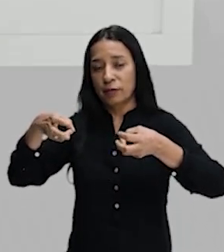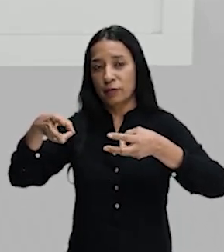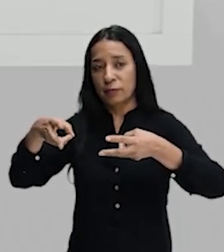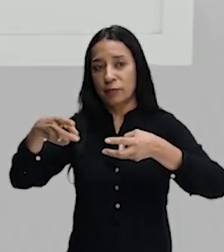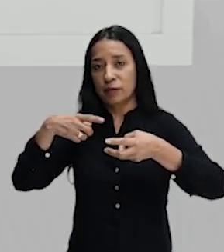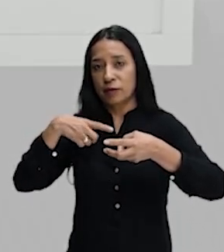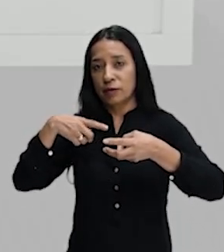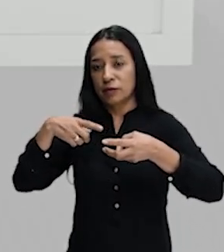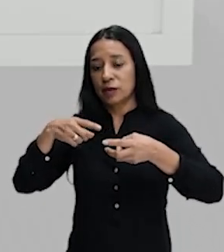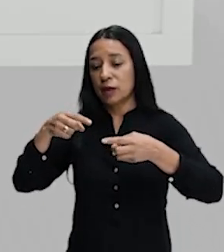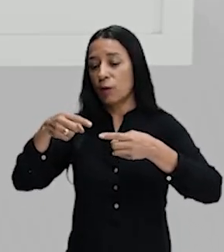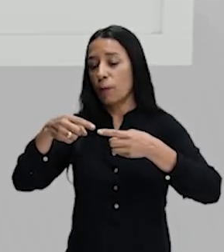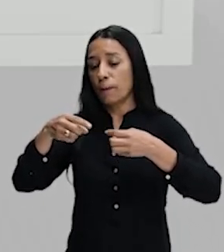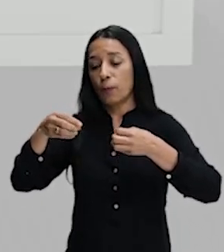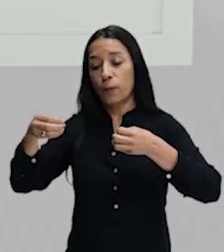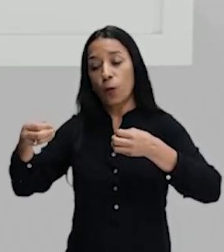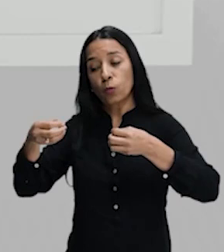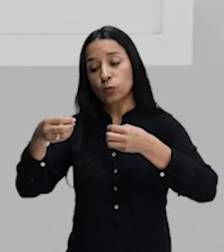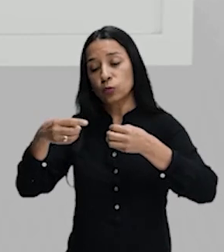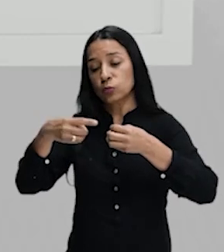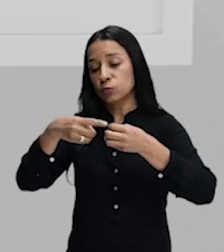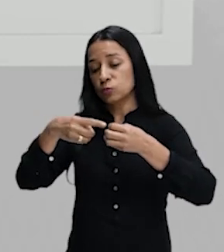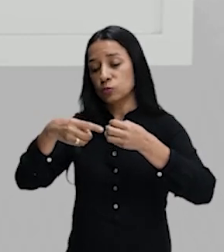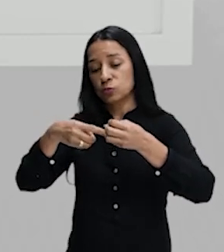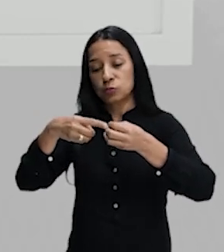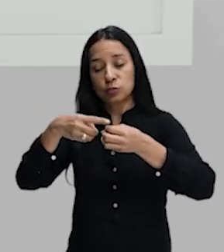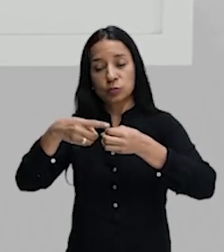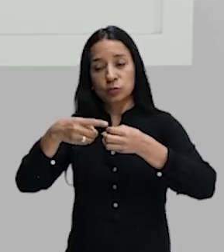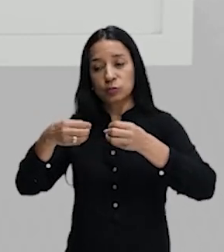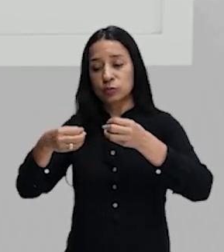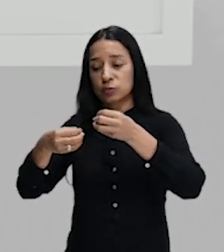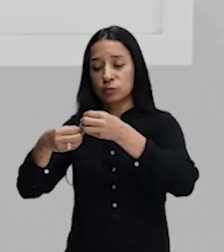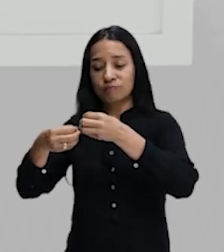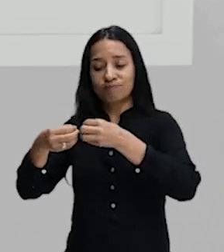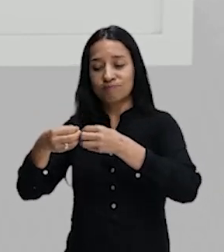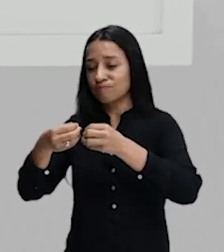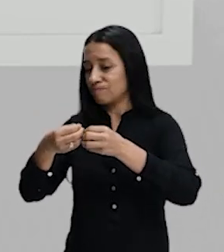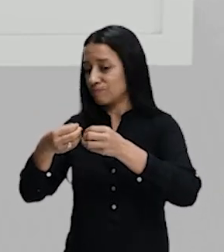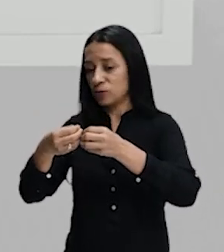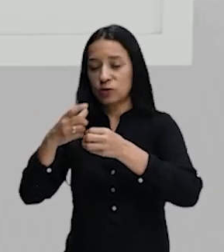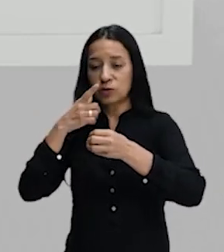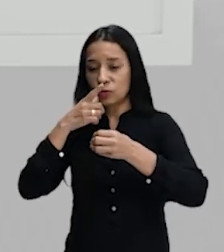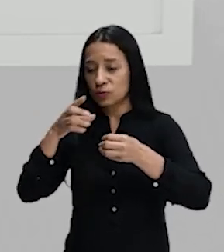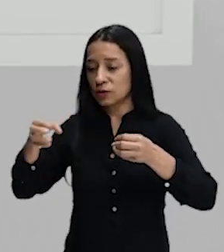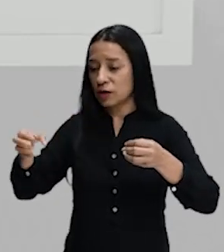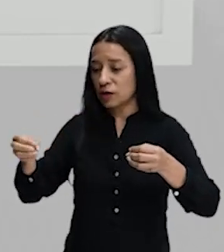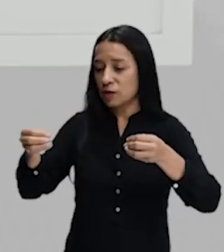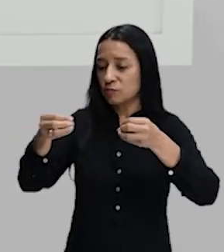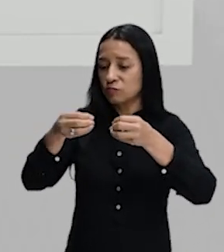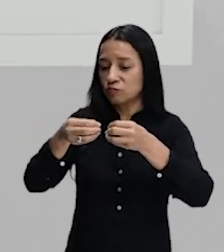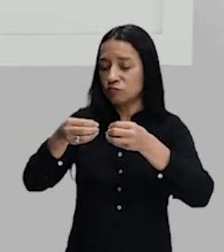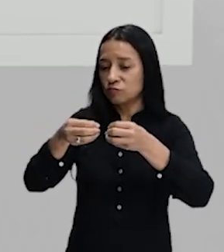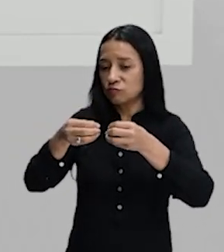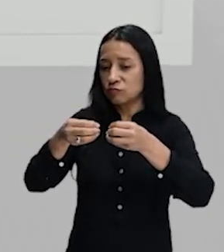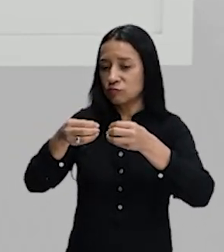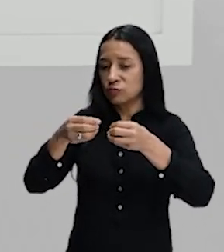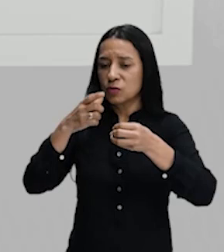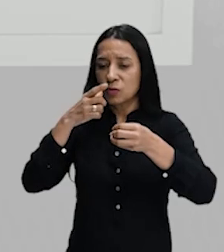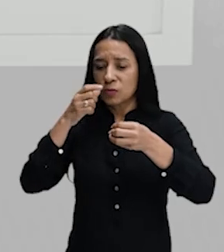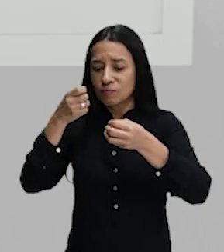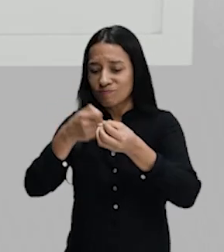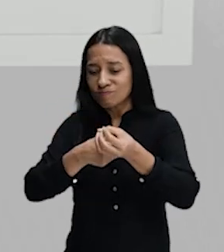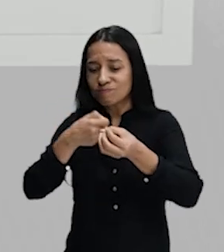polos, né, ou pontos desse ímã, quer dizer, em que eles não irão se atrair. Por mais que você tente